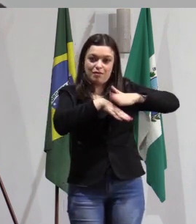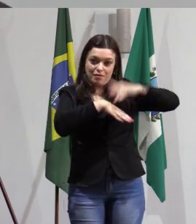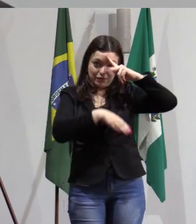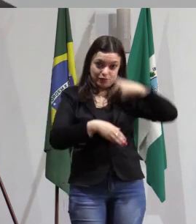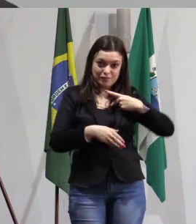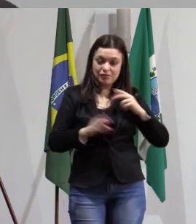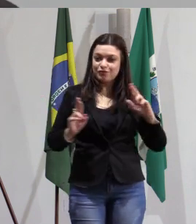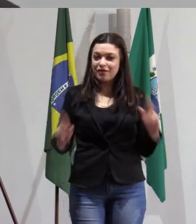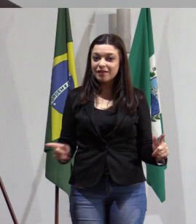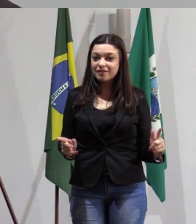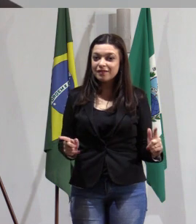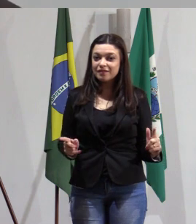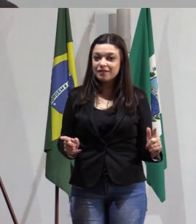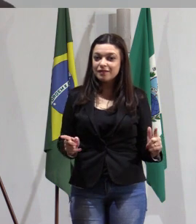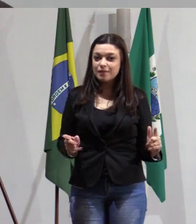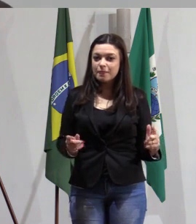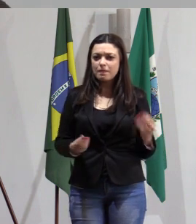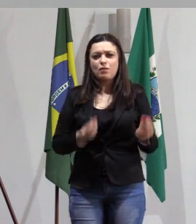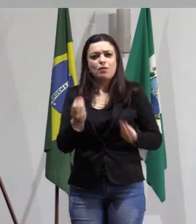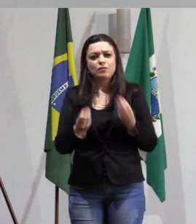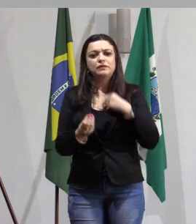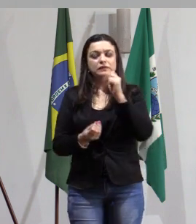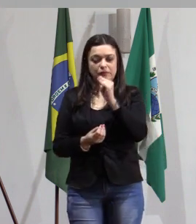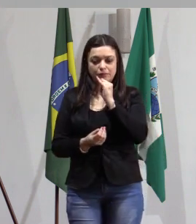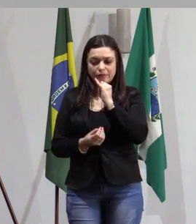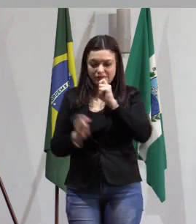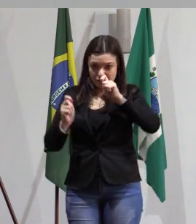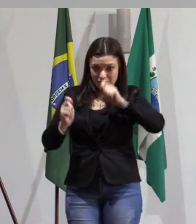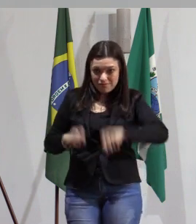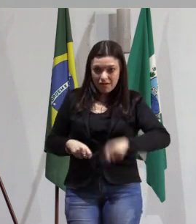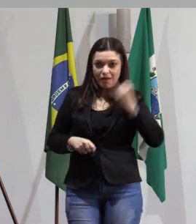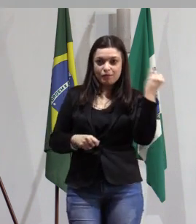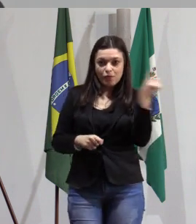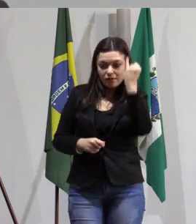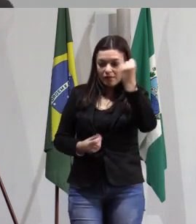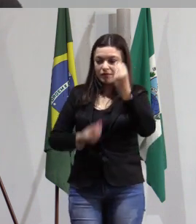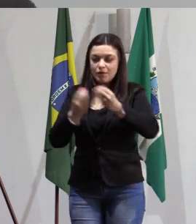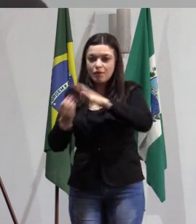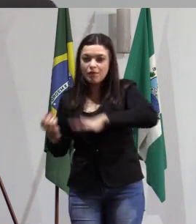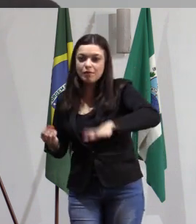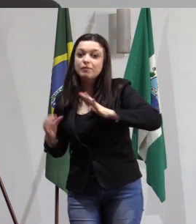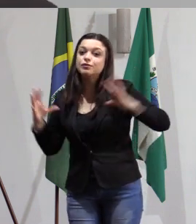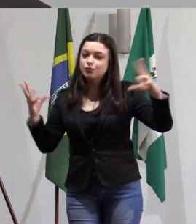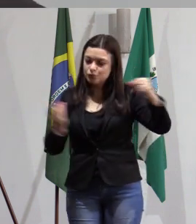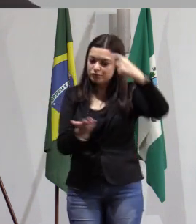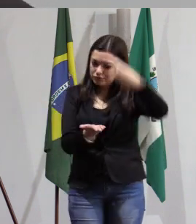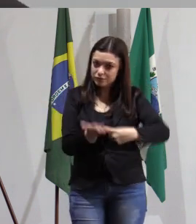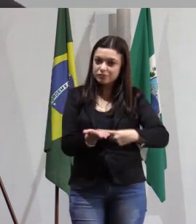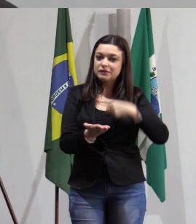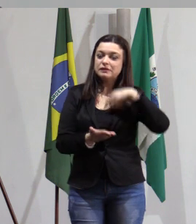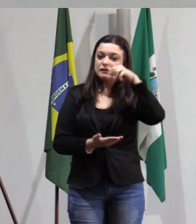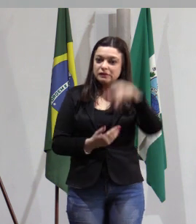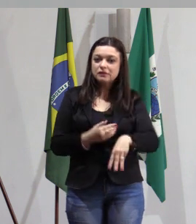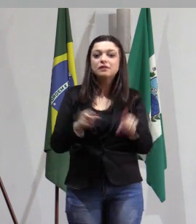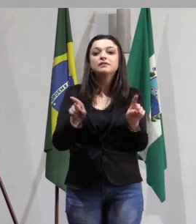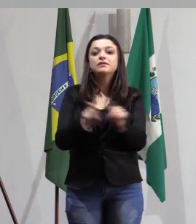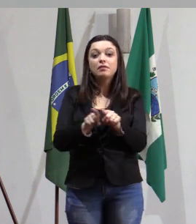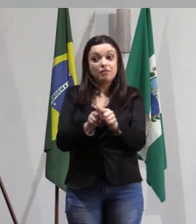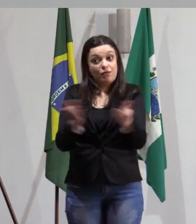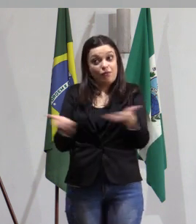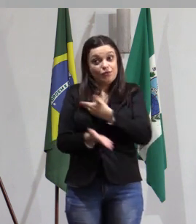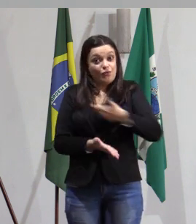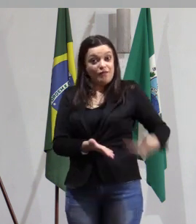Querendo dizer, as intuições são importantes, mas todos, então, têm que se comprometer com elas, inclusive o nosso próprio atual